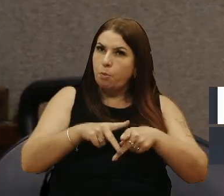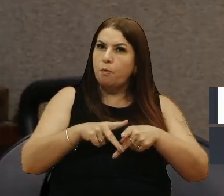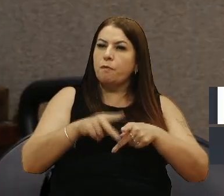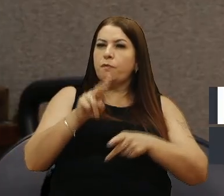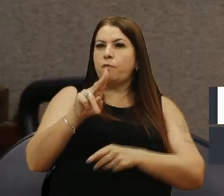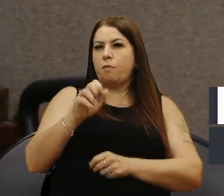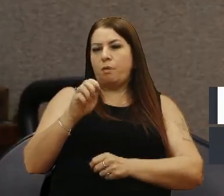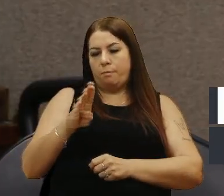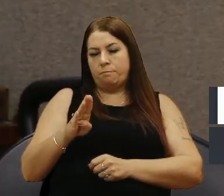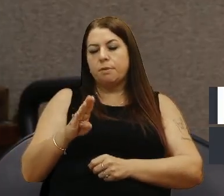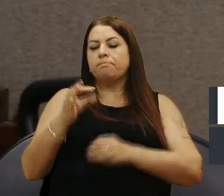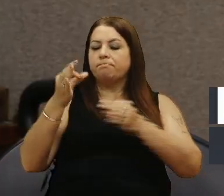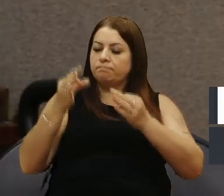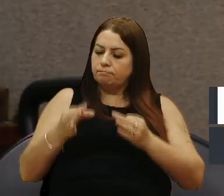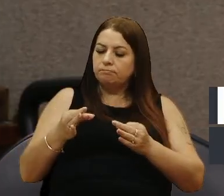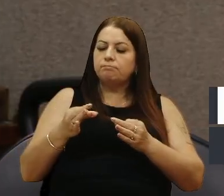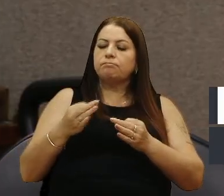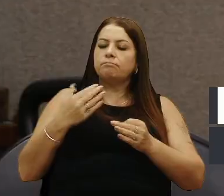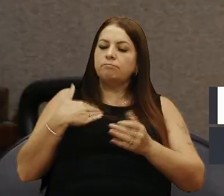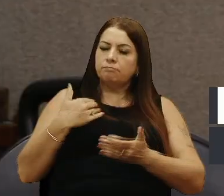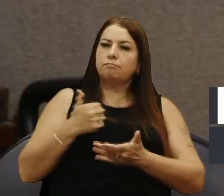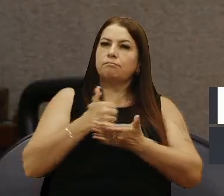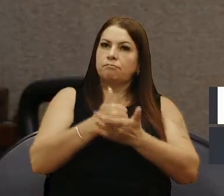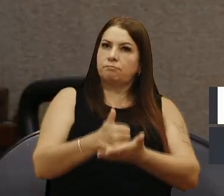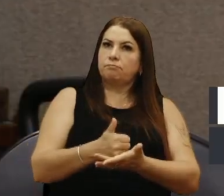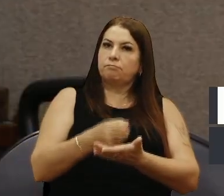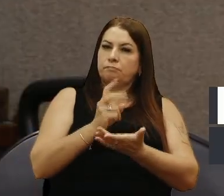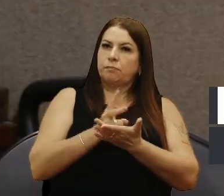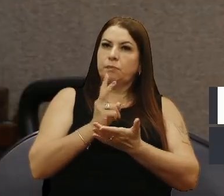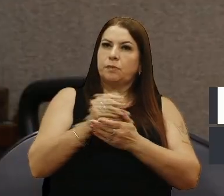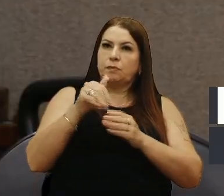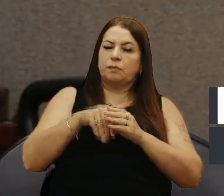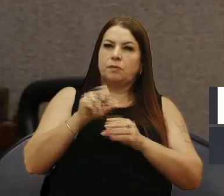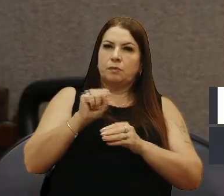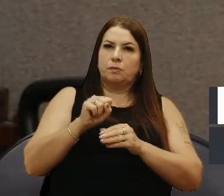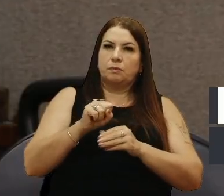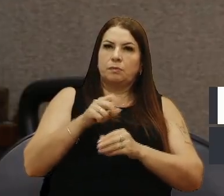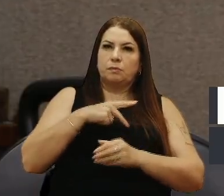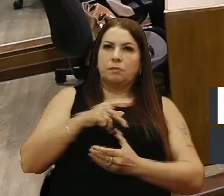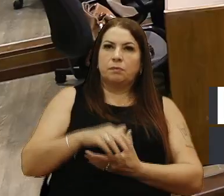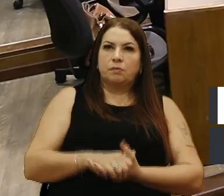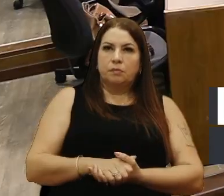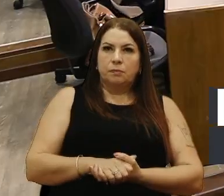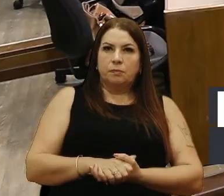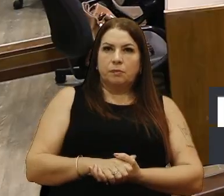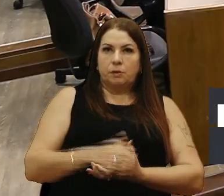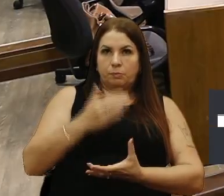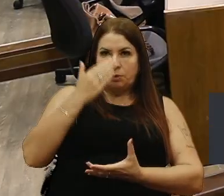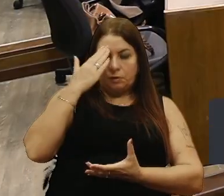UAB. Então, com certeza, tem o meu apoio sempre. Voto sim, senhor presidente. Obrigado, vereador.